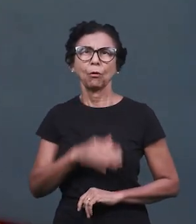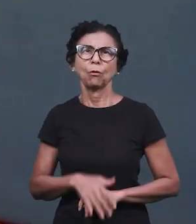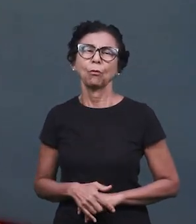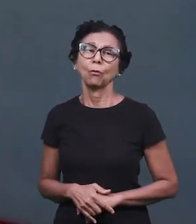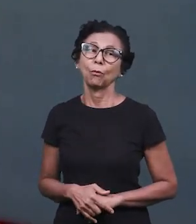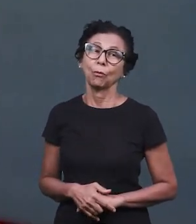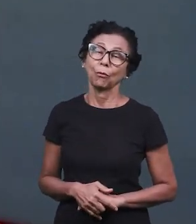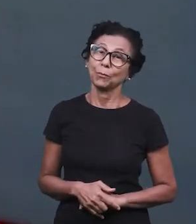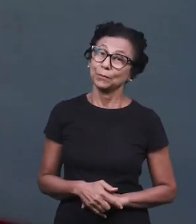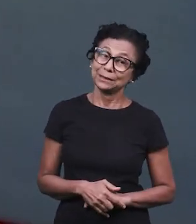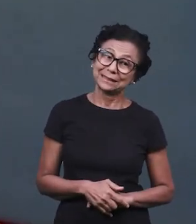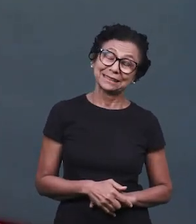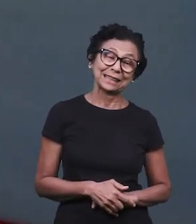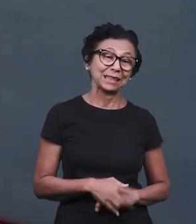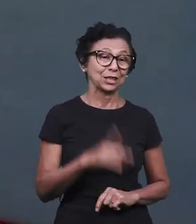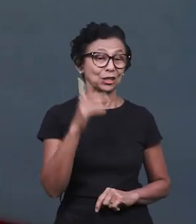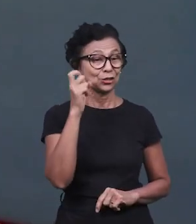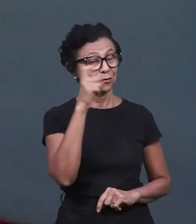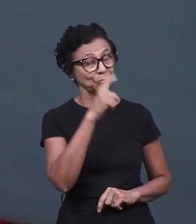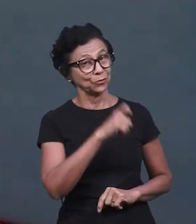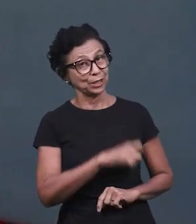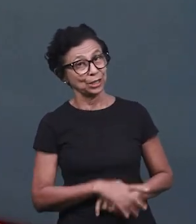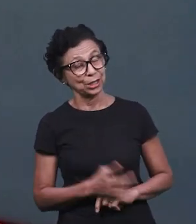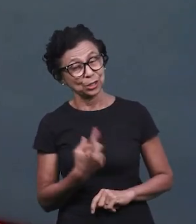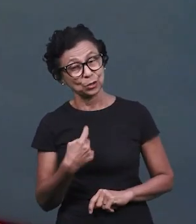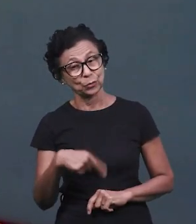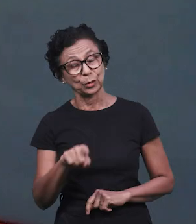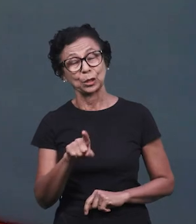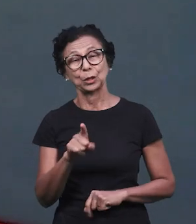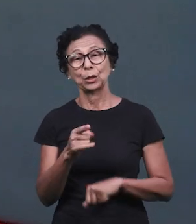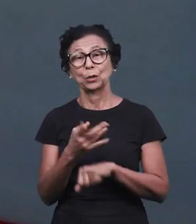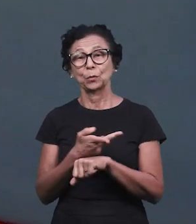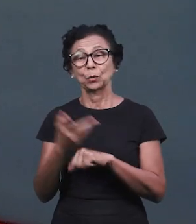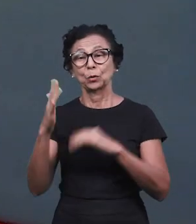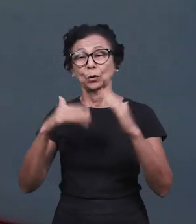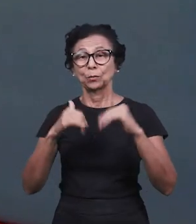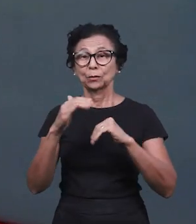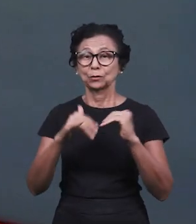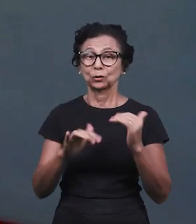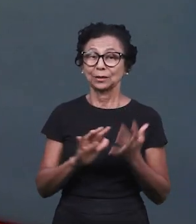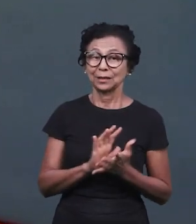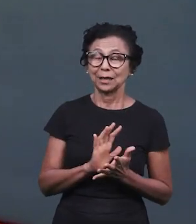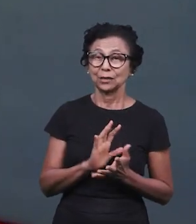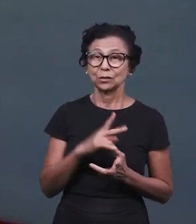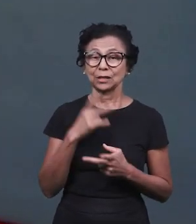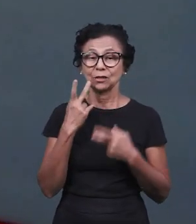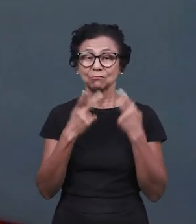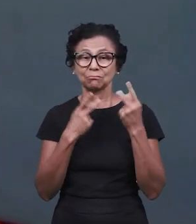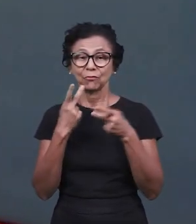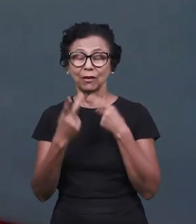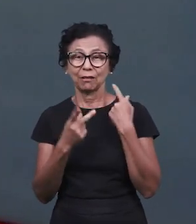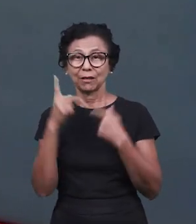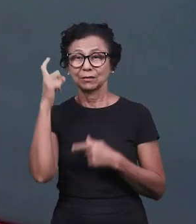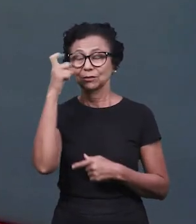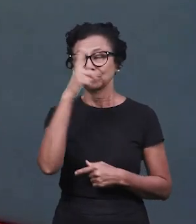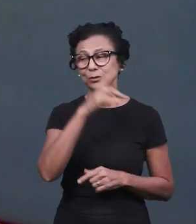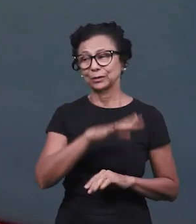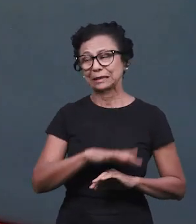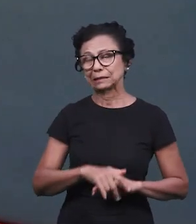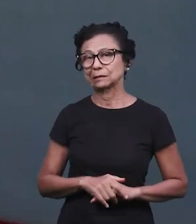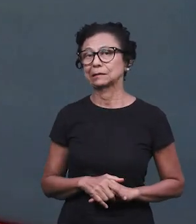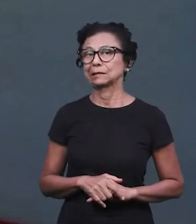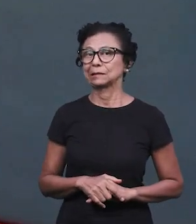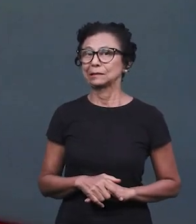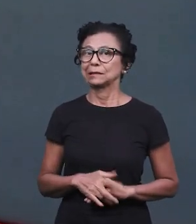buscar ajuda, em falar dessas emoções, acabam adoecendo e trazendo prejuízos em